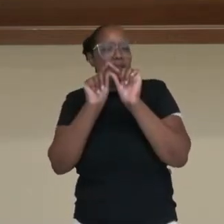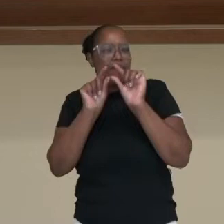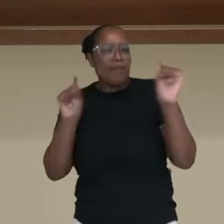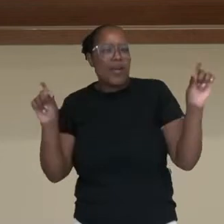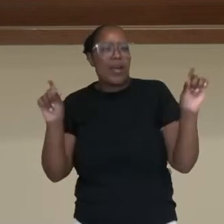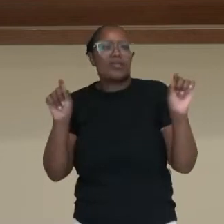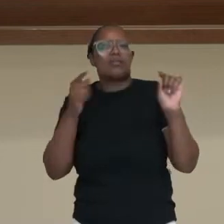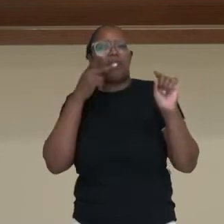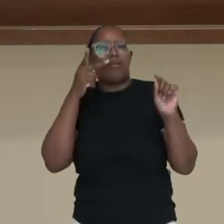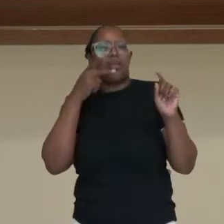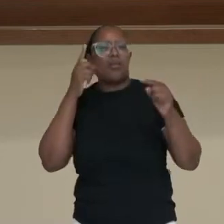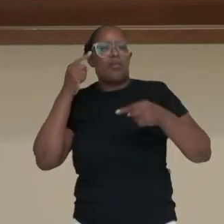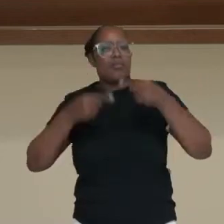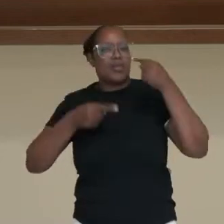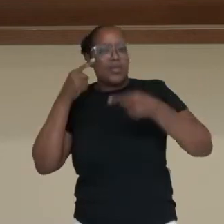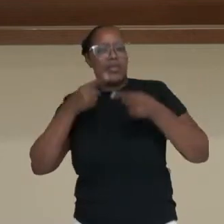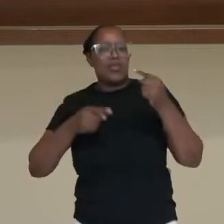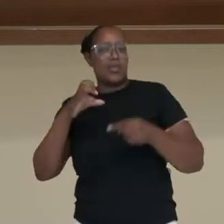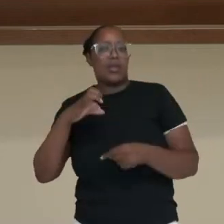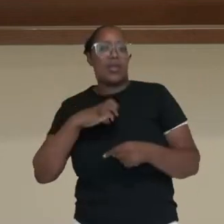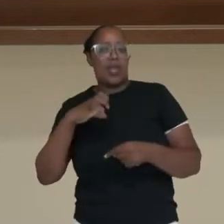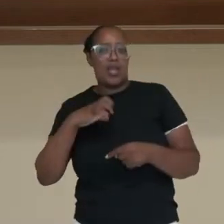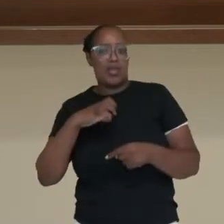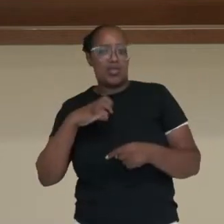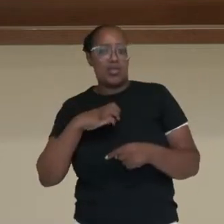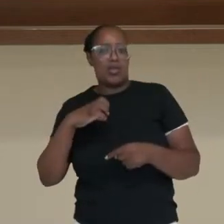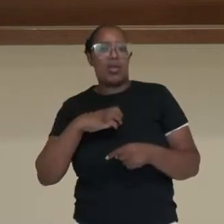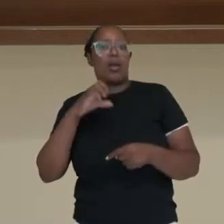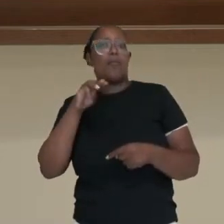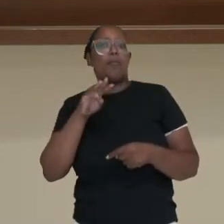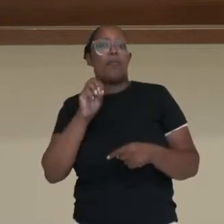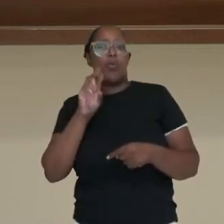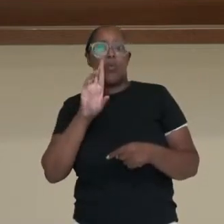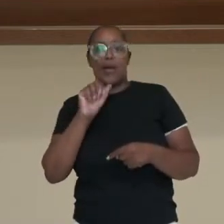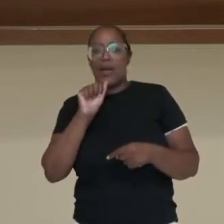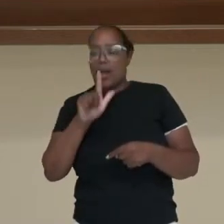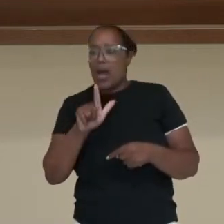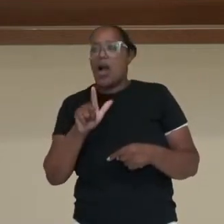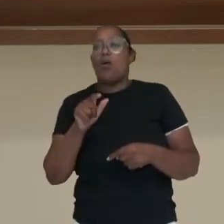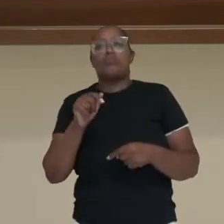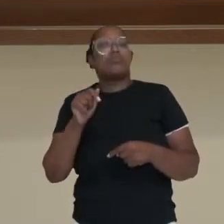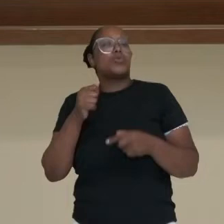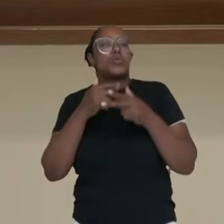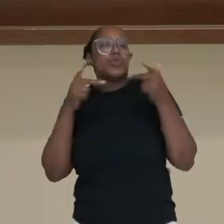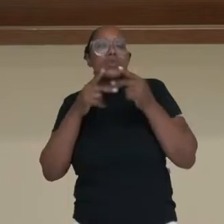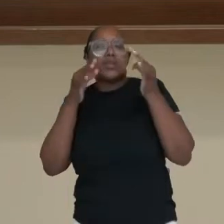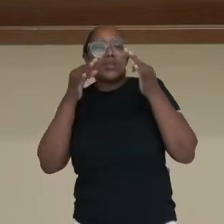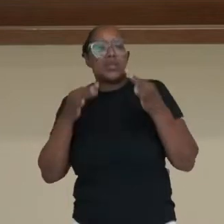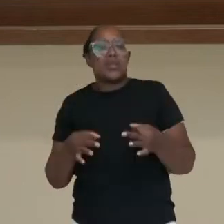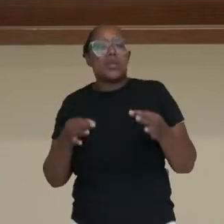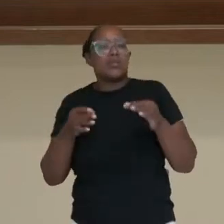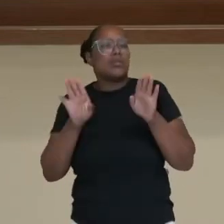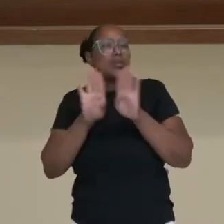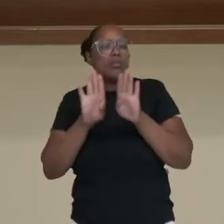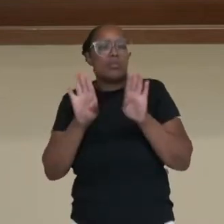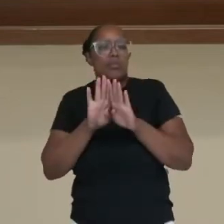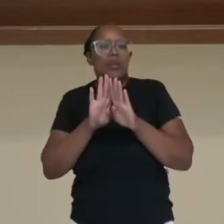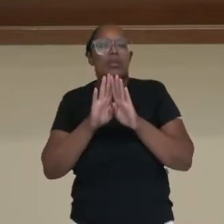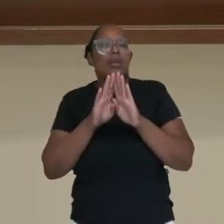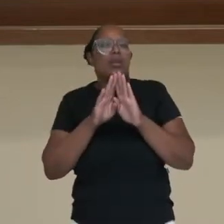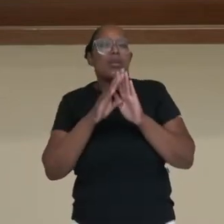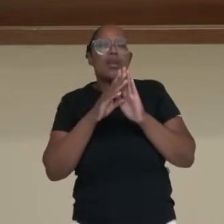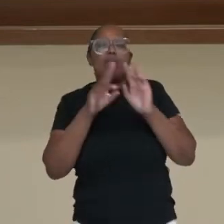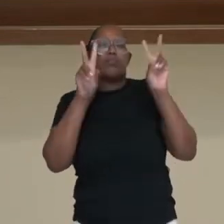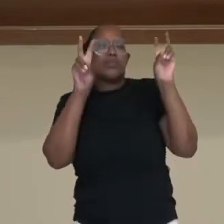sobre política, ética, moral, lógica e outros campos de conhecimento e referência nessas áreas até